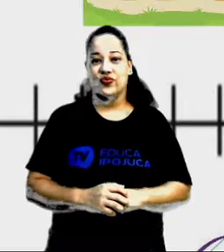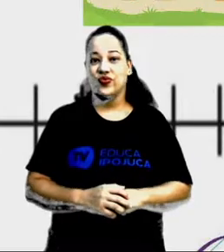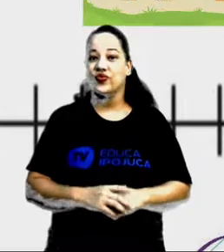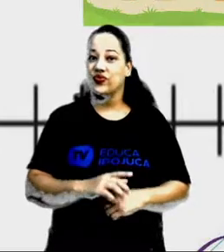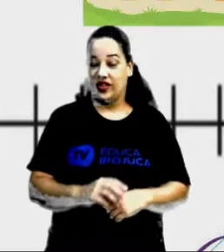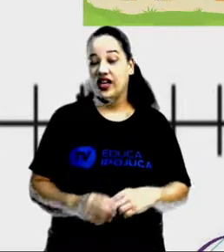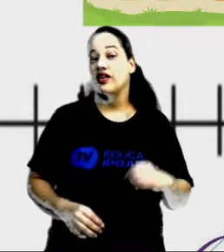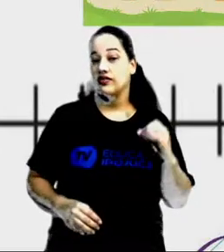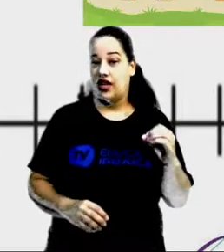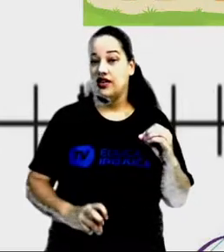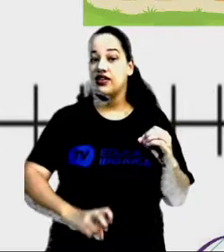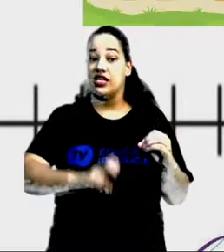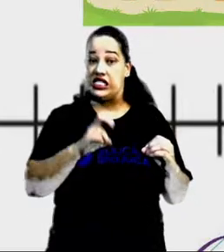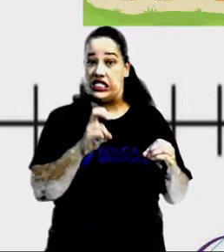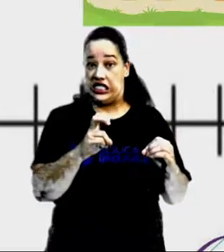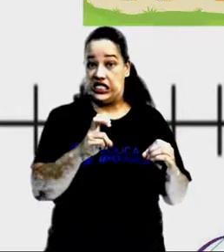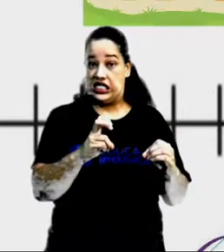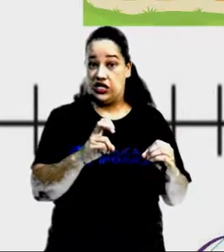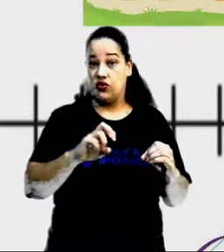5,